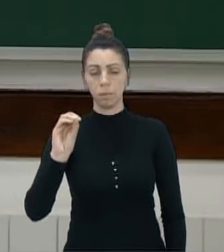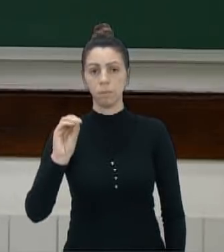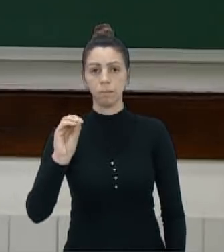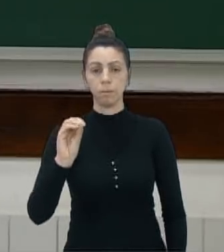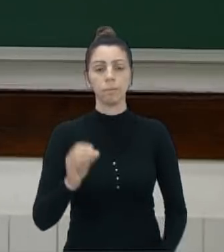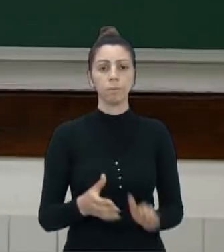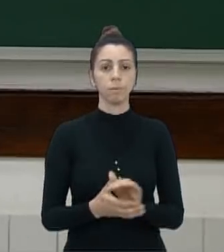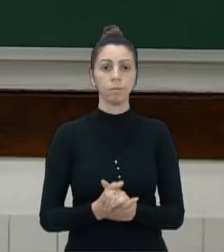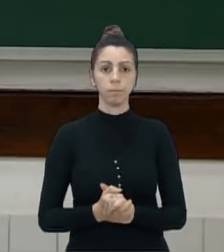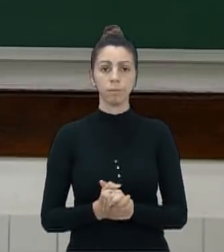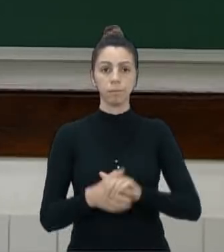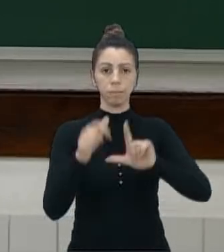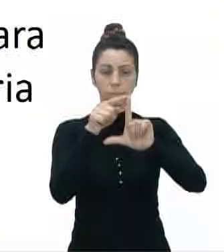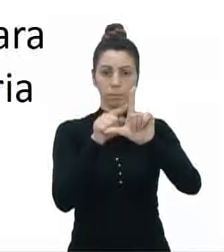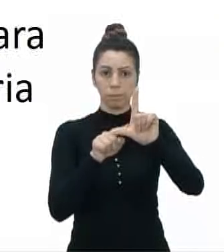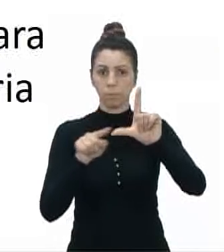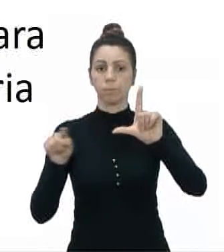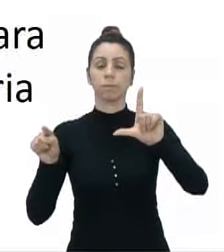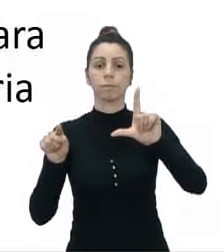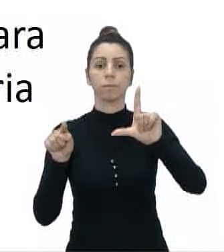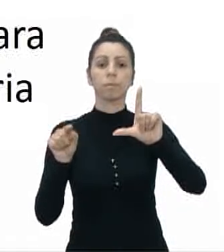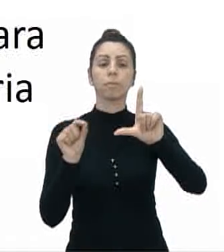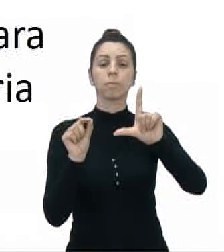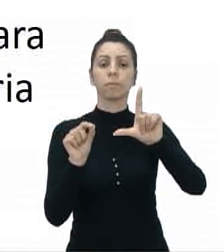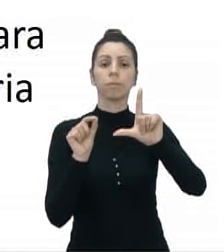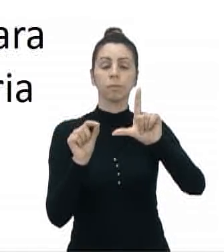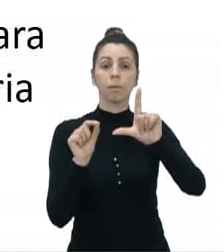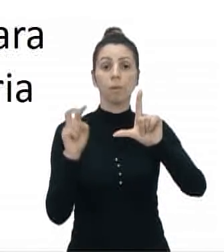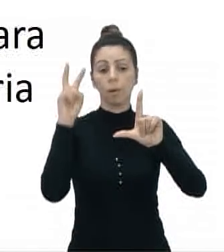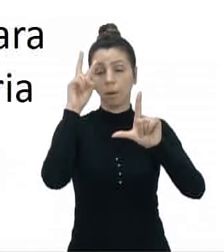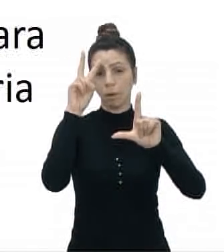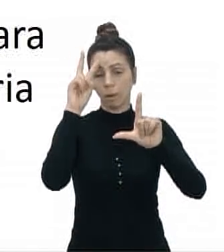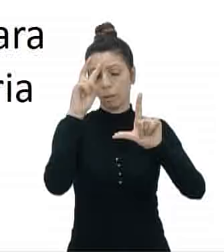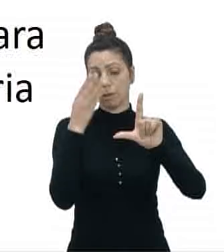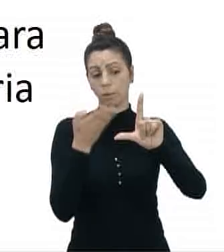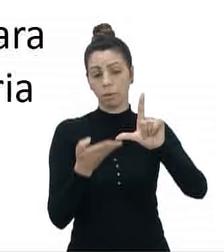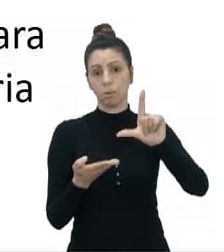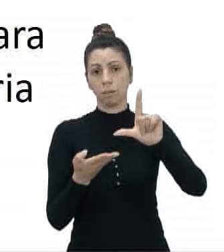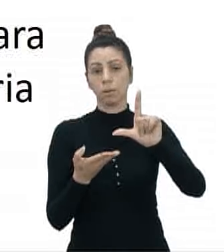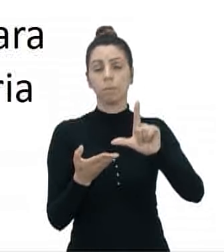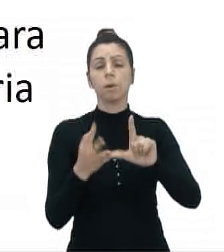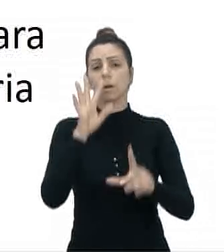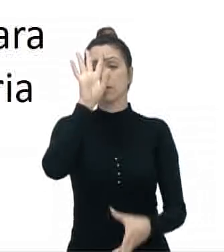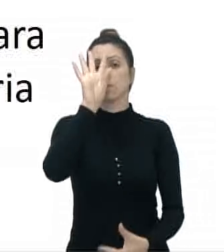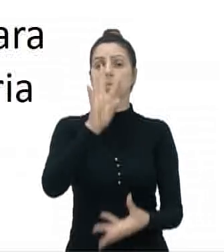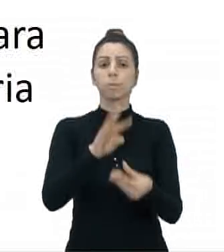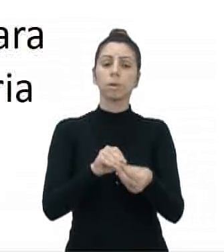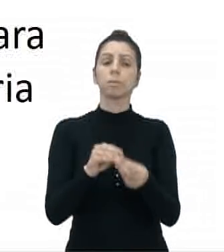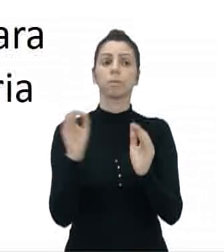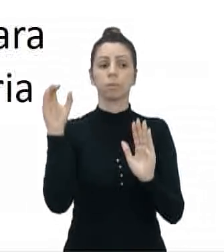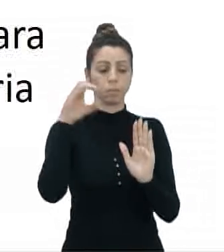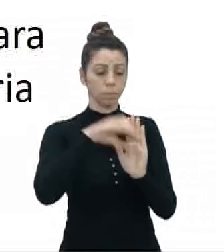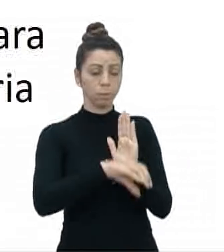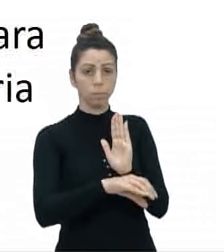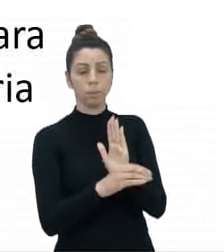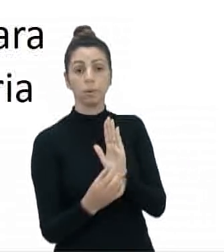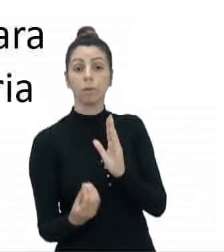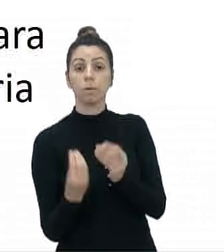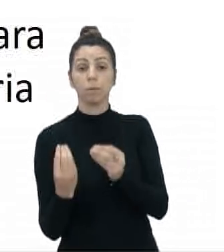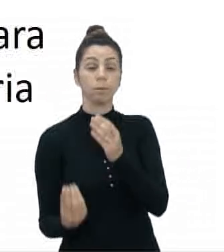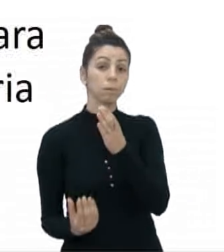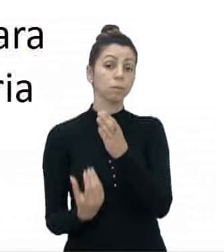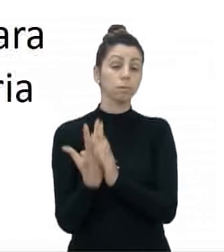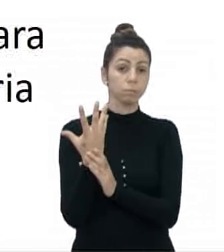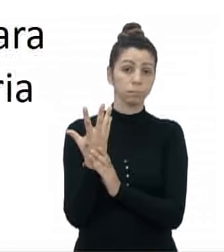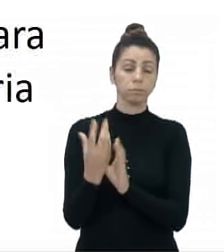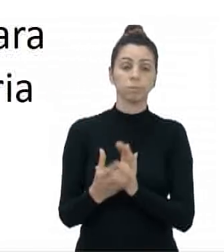O plano cartesiano, vamos falar aí um pouco sobre a história, para que vocês possam entender aí o conceito e a origem dele